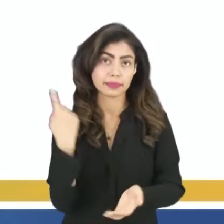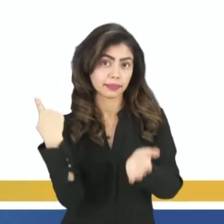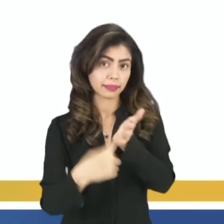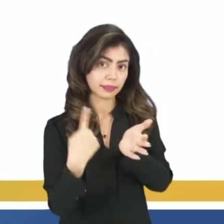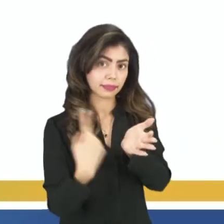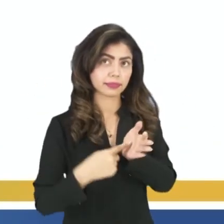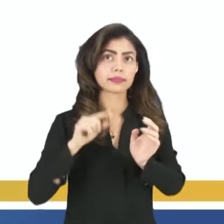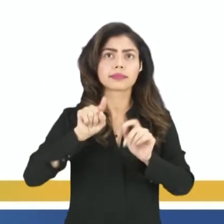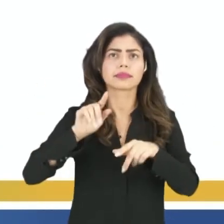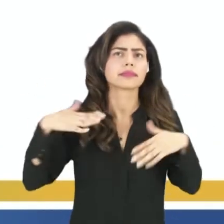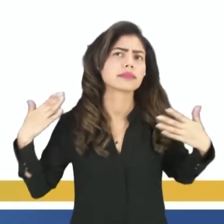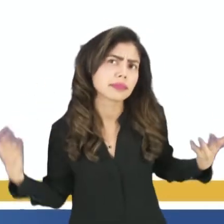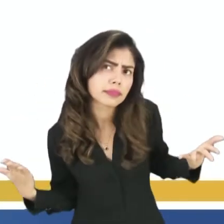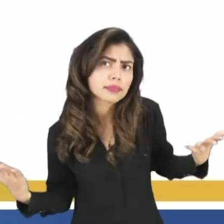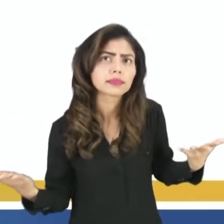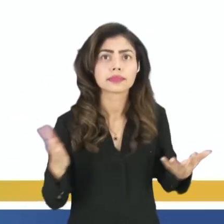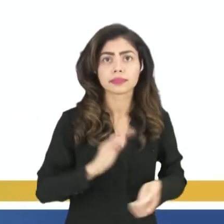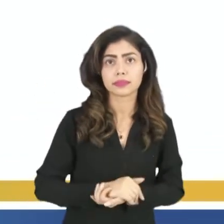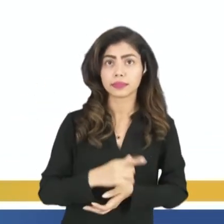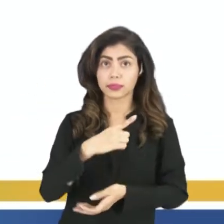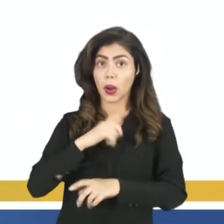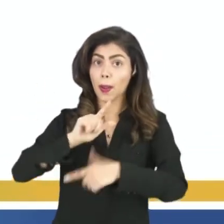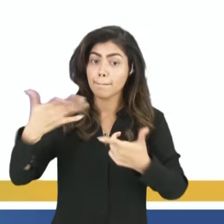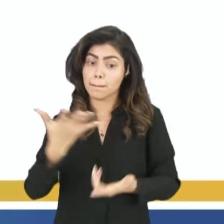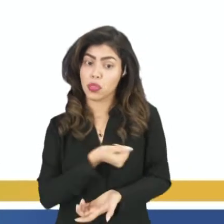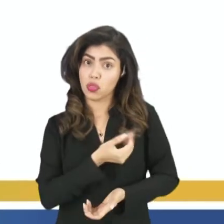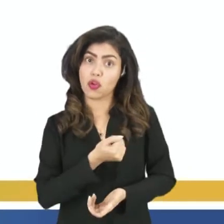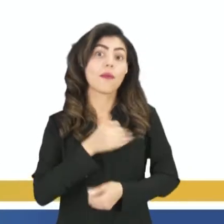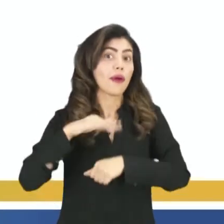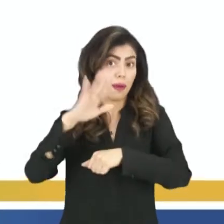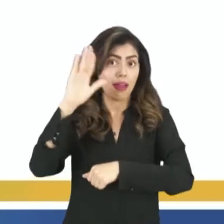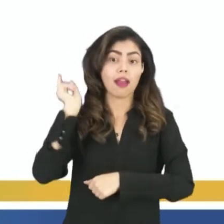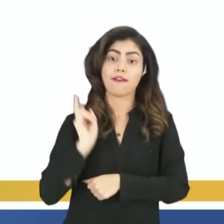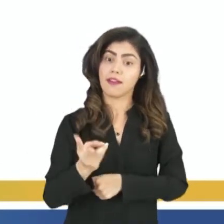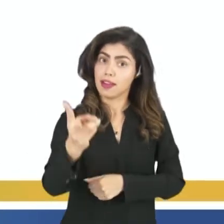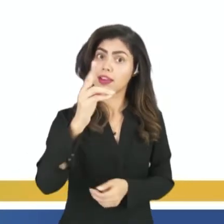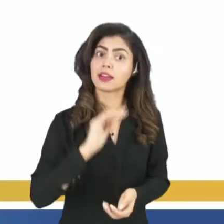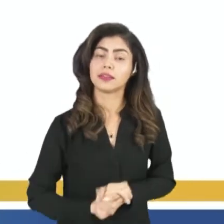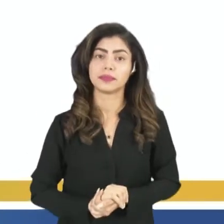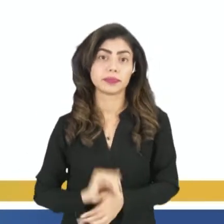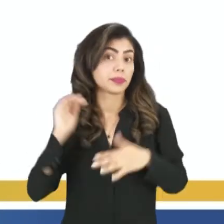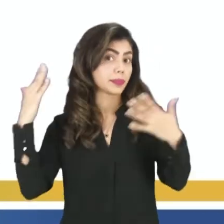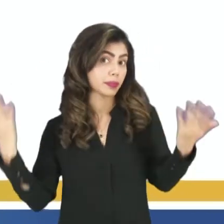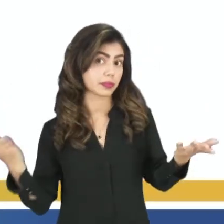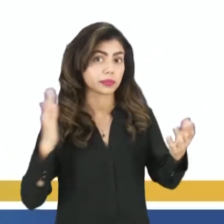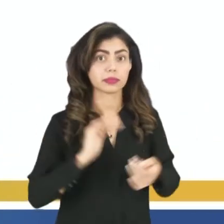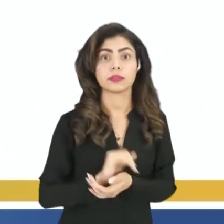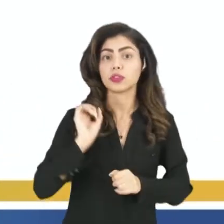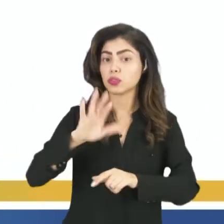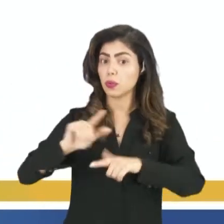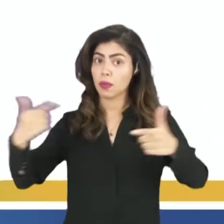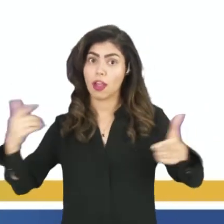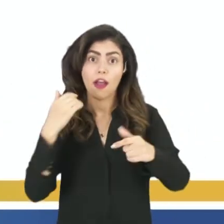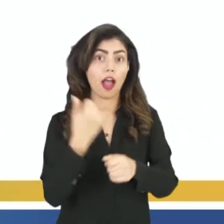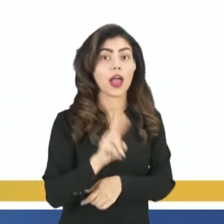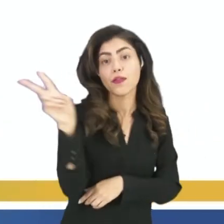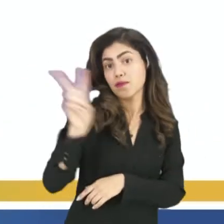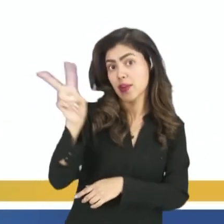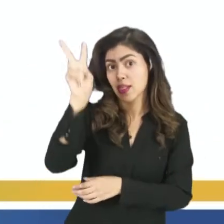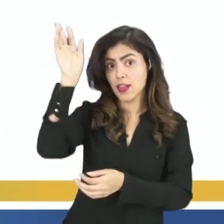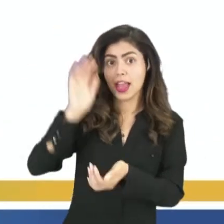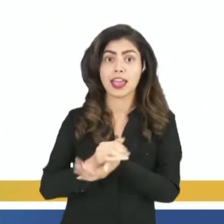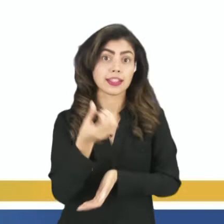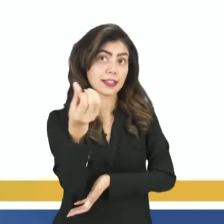que teve a maior preferência foi aquela que teve o maior número de pessoas na frequência absoluta. Ou seja, o maior valor na frequência absoluta